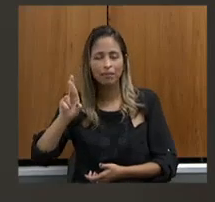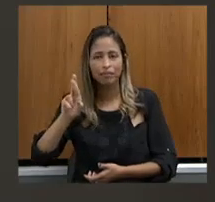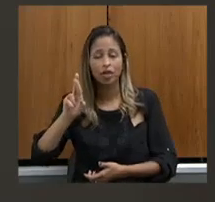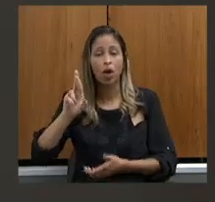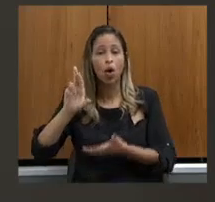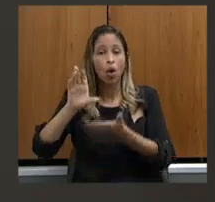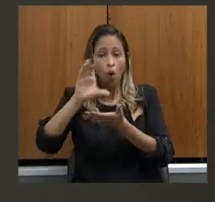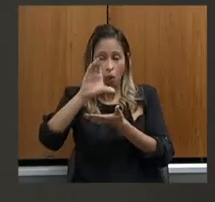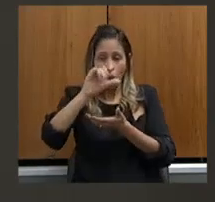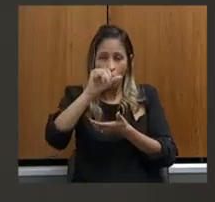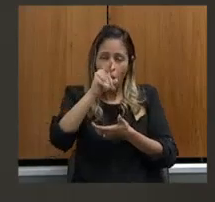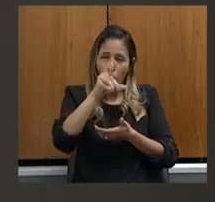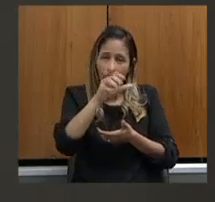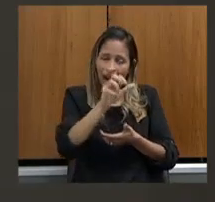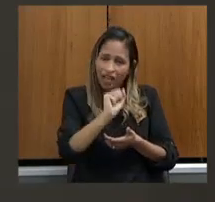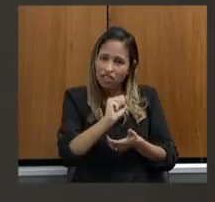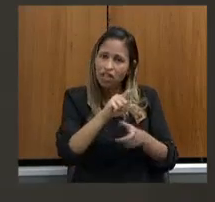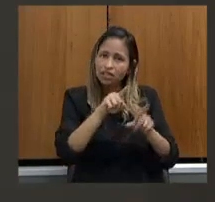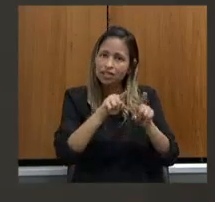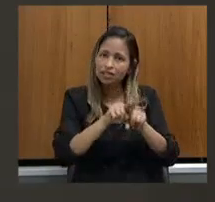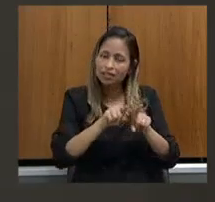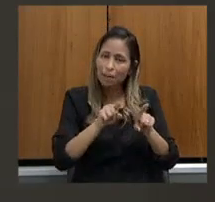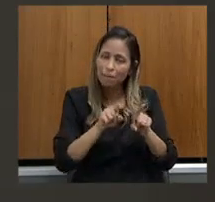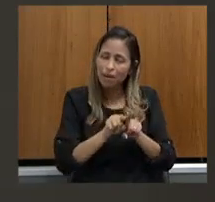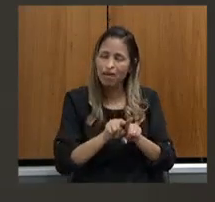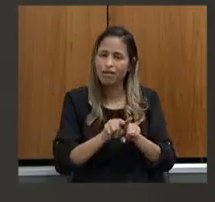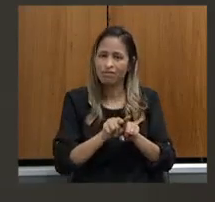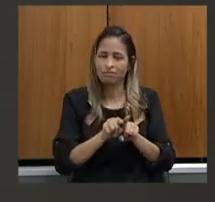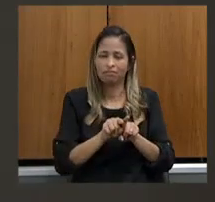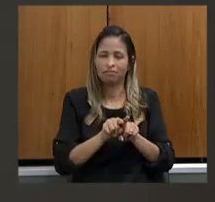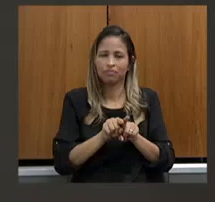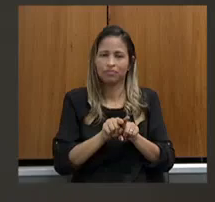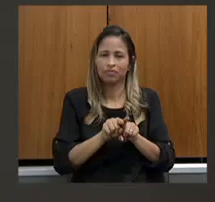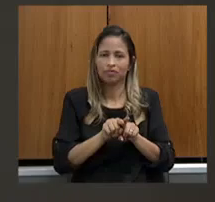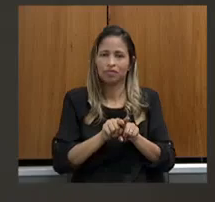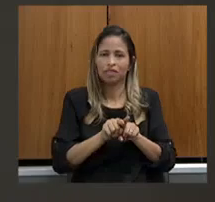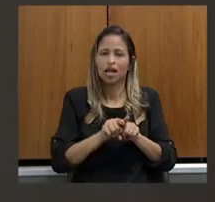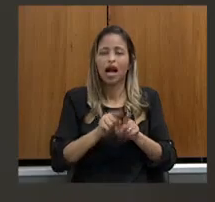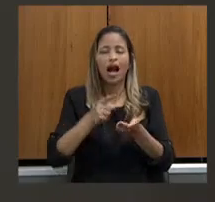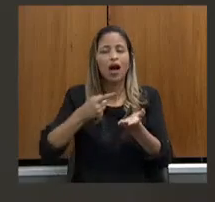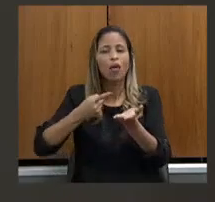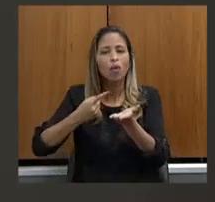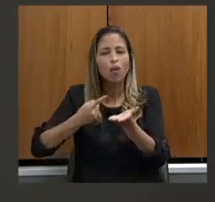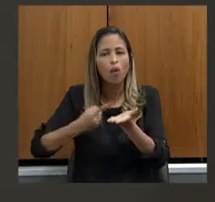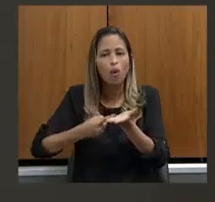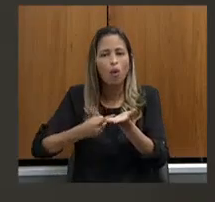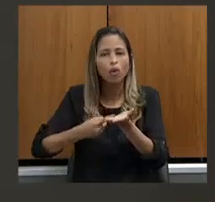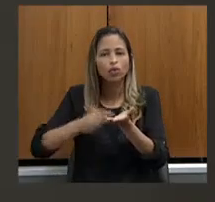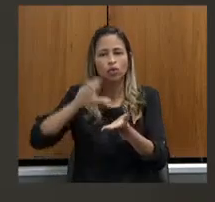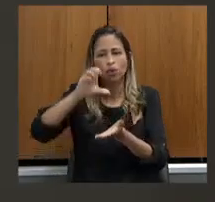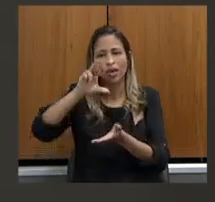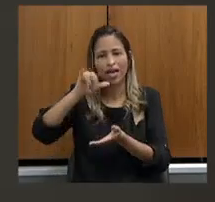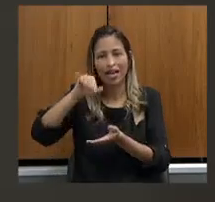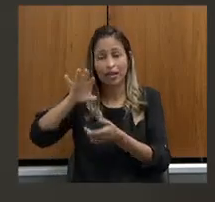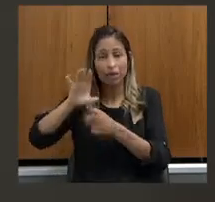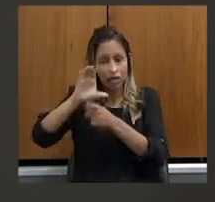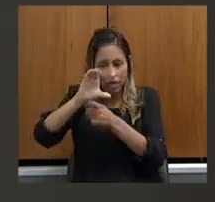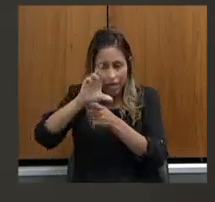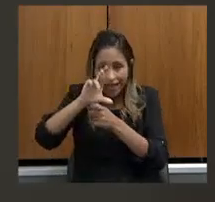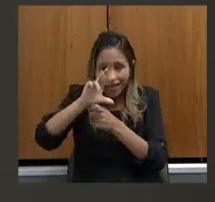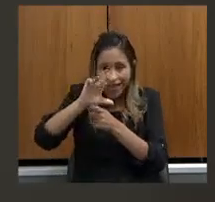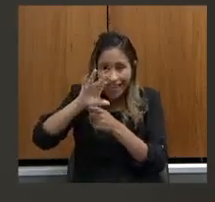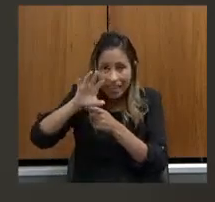estadual também foi responsável por receitas extraordinárias advindas do acordo de reparação do crime porque foi um